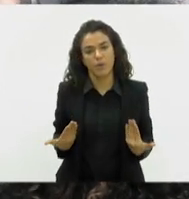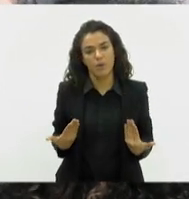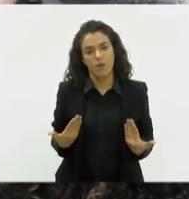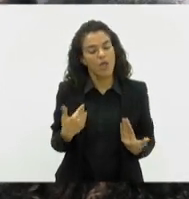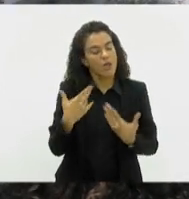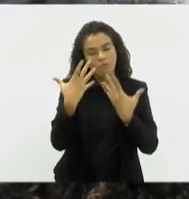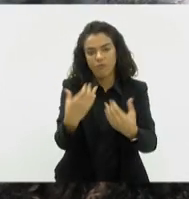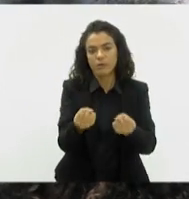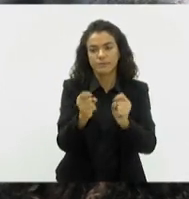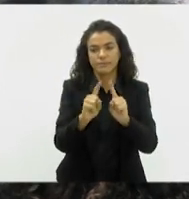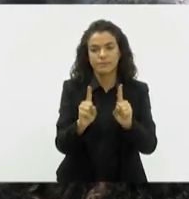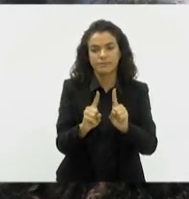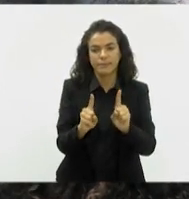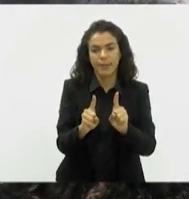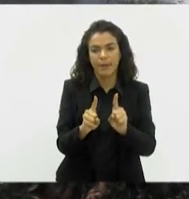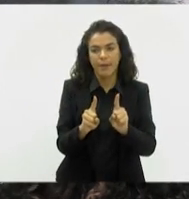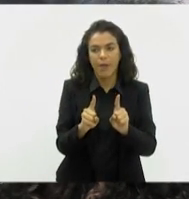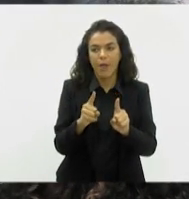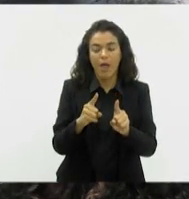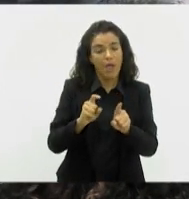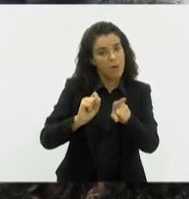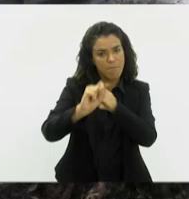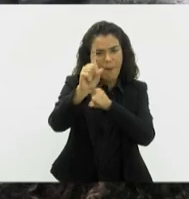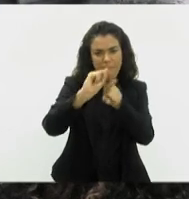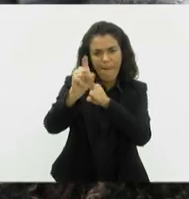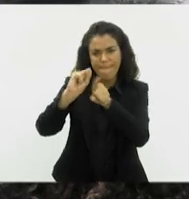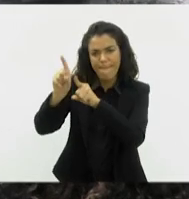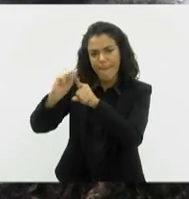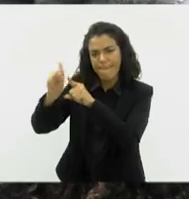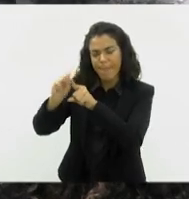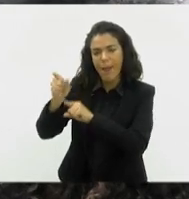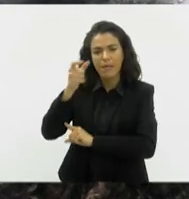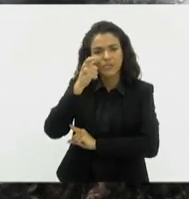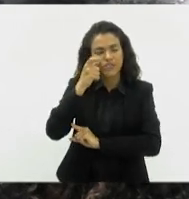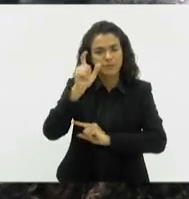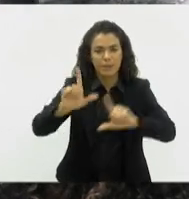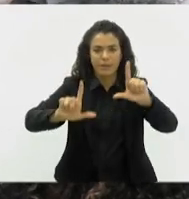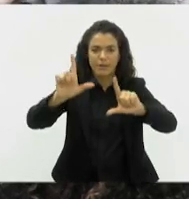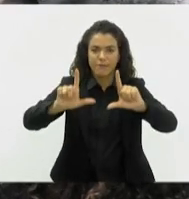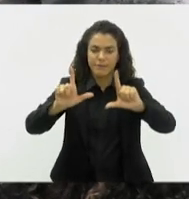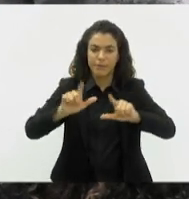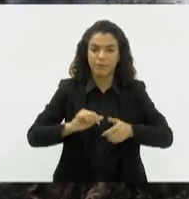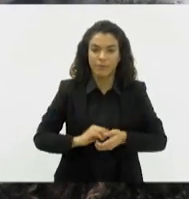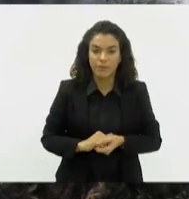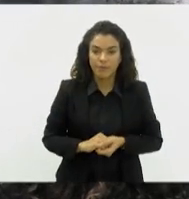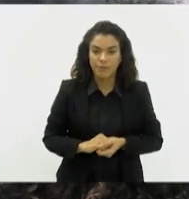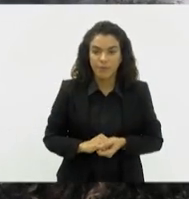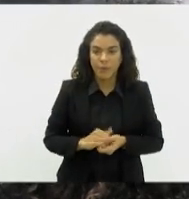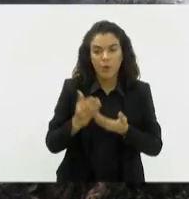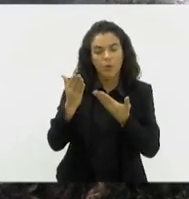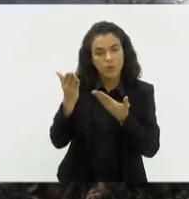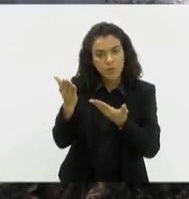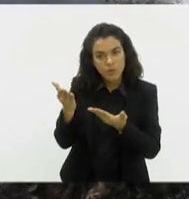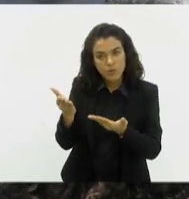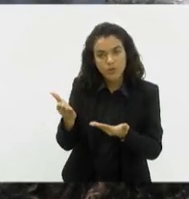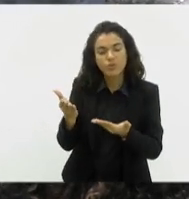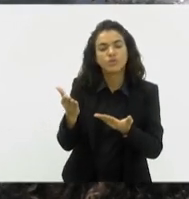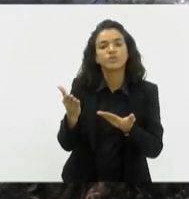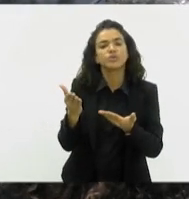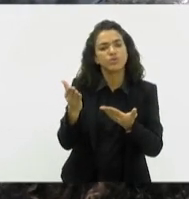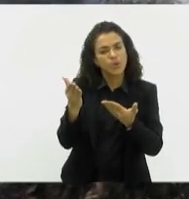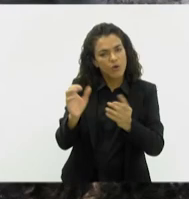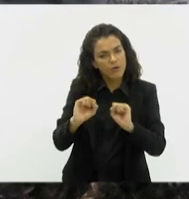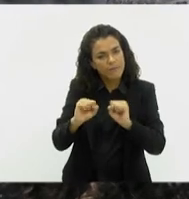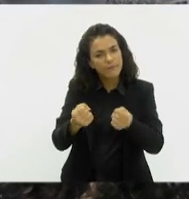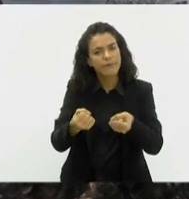deputado, eu não vou permitir. Tá? Veja bem. Daqui a pouco mando todo mundo sair da sala, deputado, assista pela televisão e a gente faz o que bem entender. Vossa Excelência tem sido muito vai democrático. Vai fazer cara feia lá no corredor.